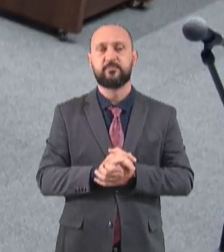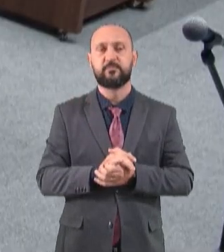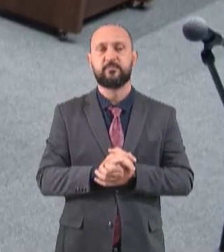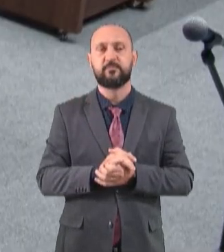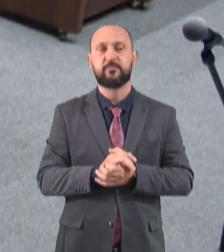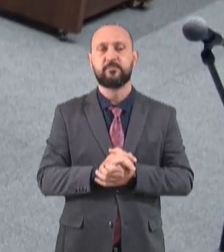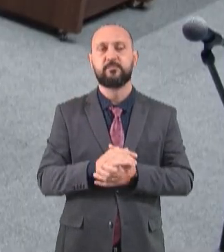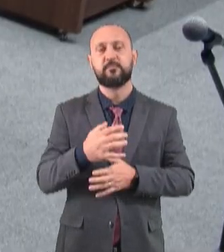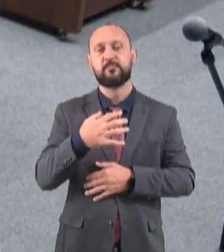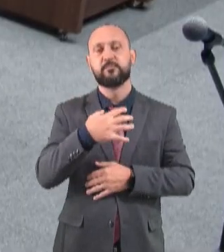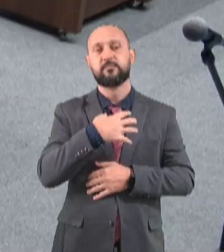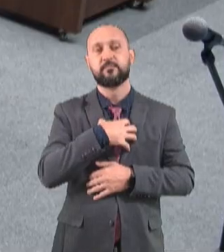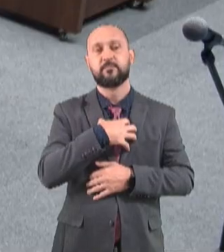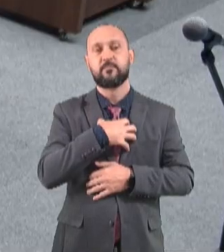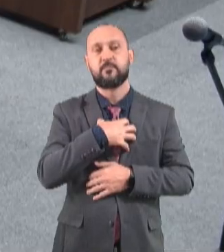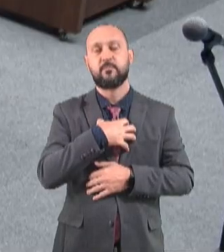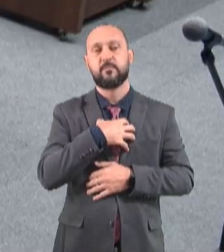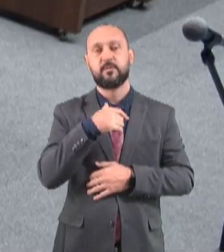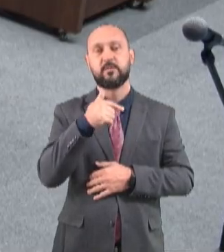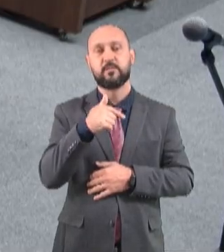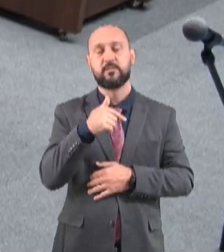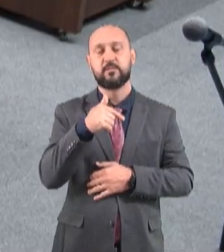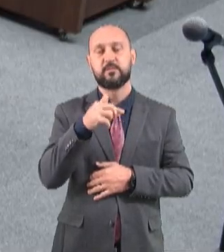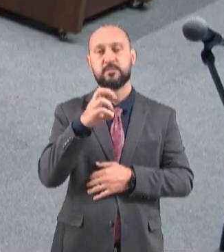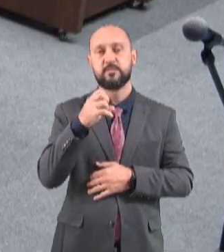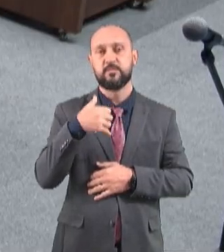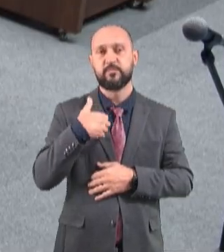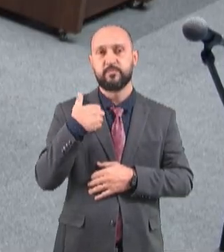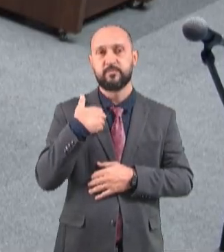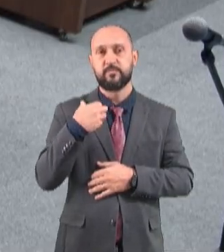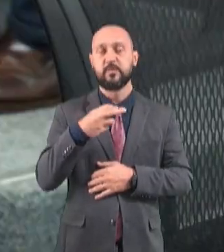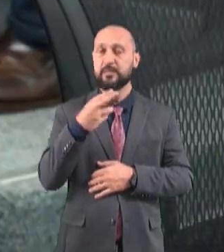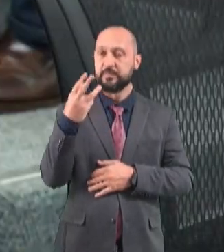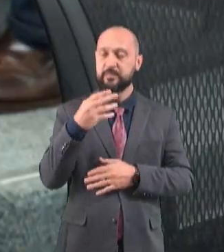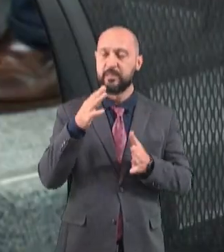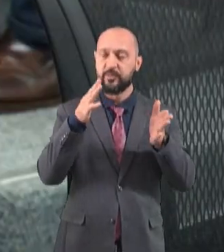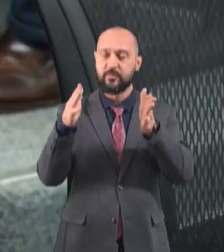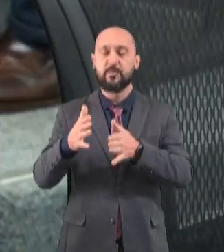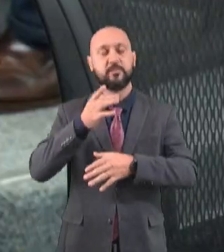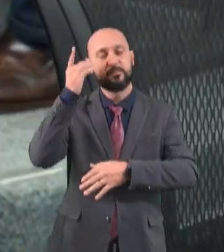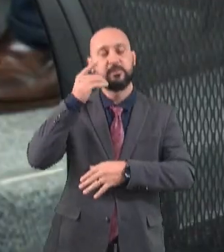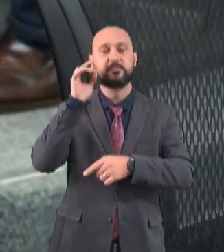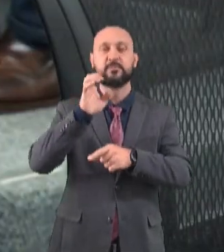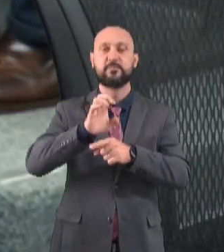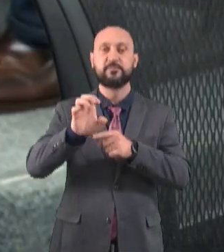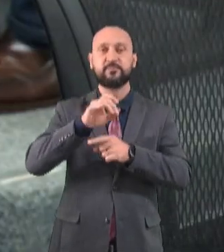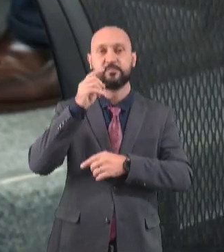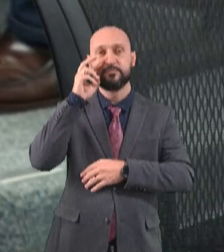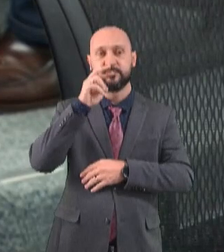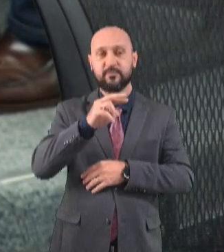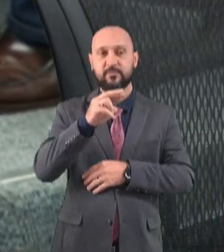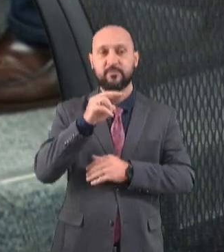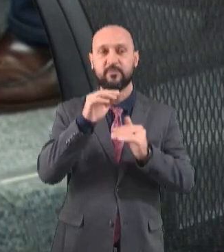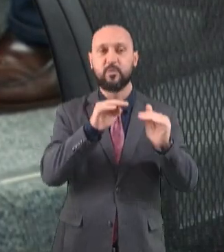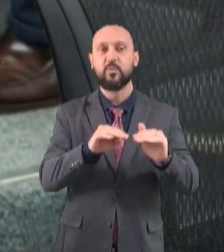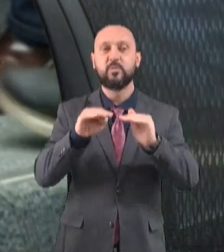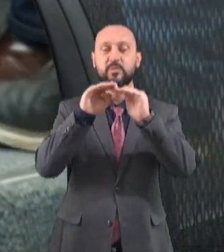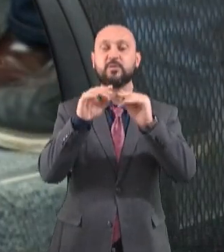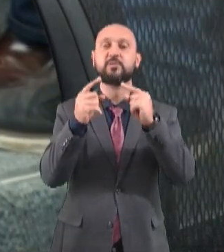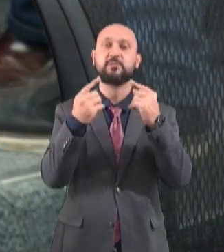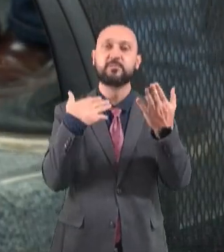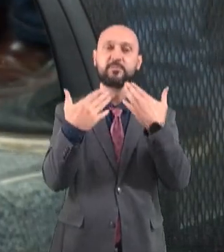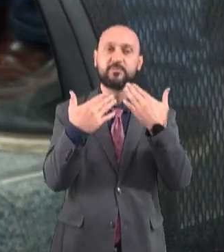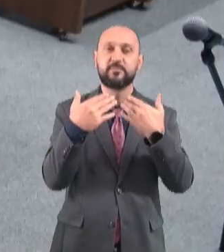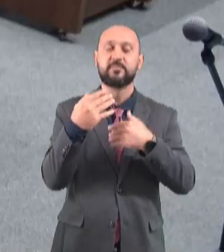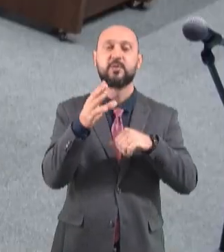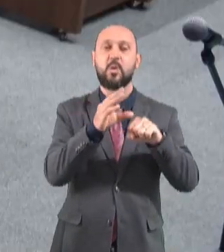fico gratificado aos 75 anos, no terceiro mandato como deputado estadual, de ver o nível do debate